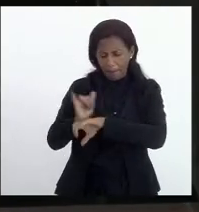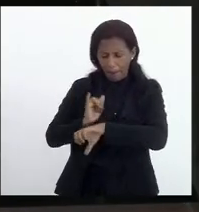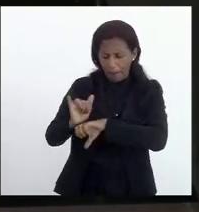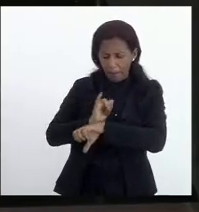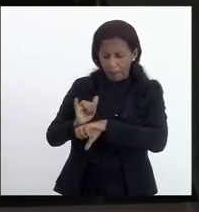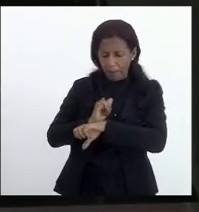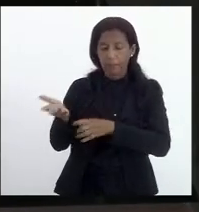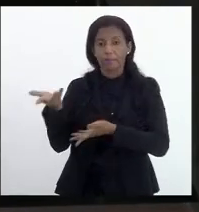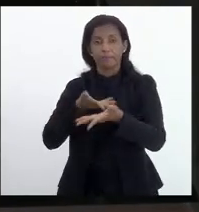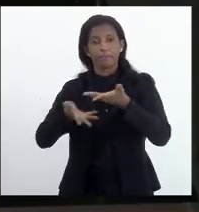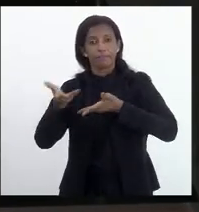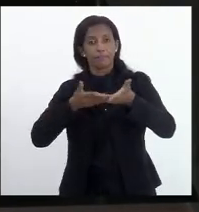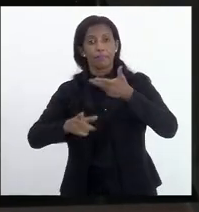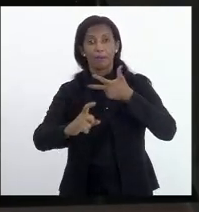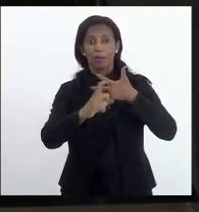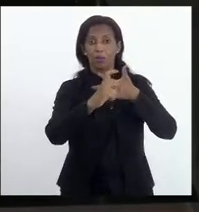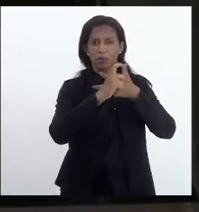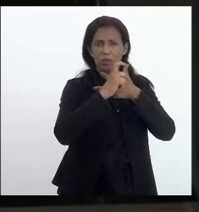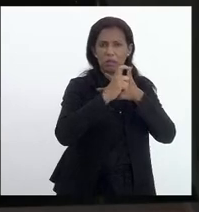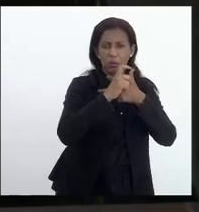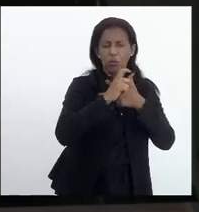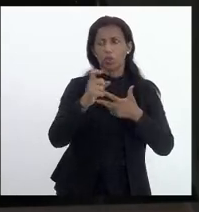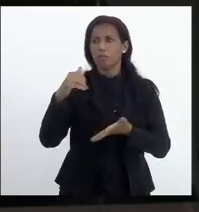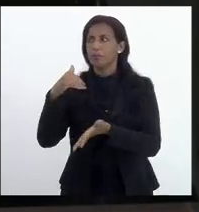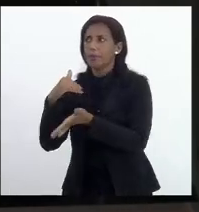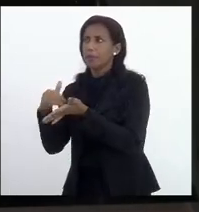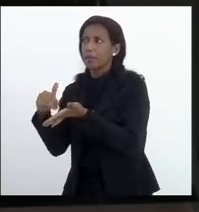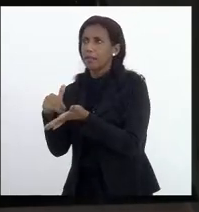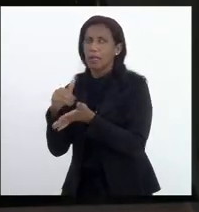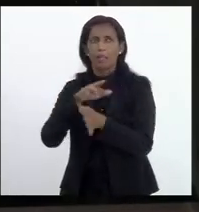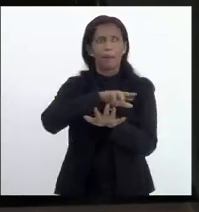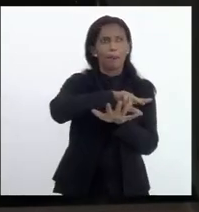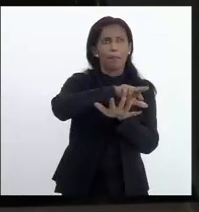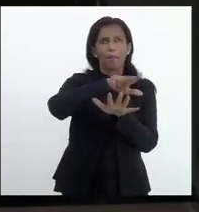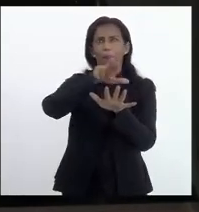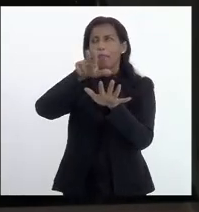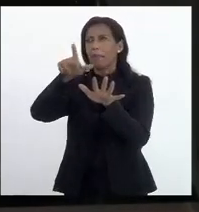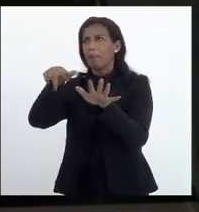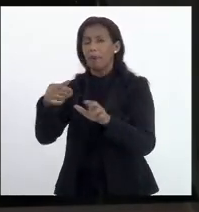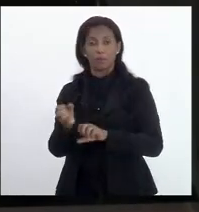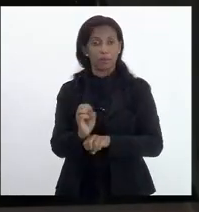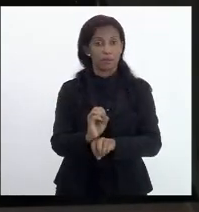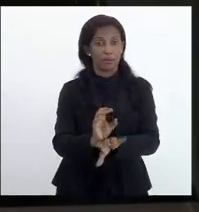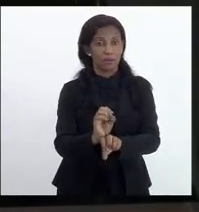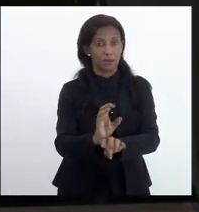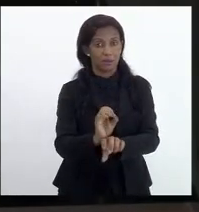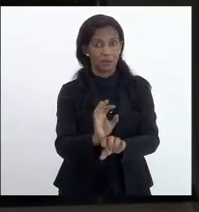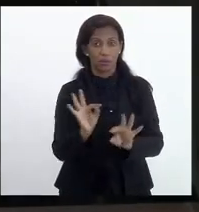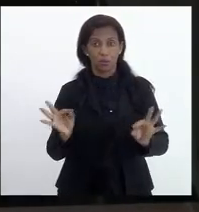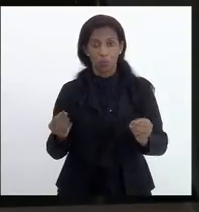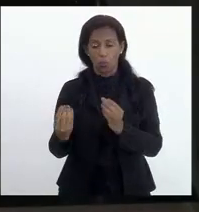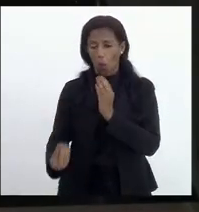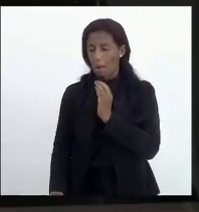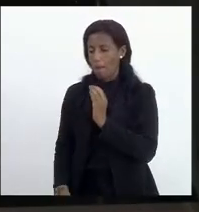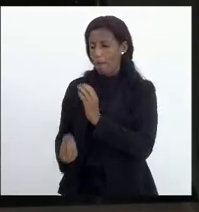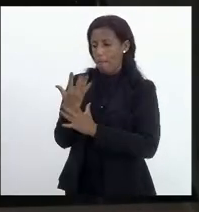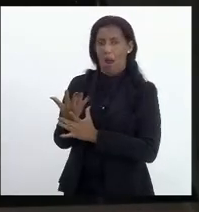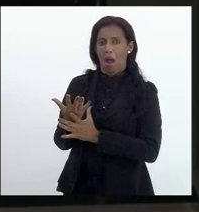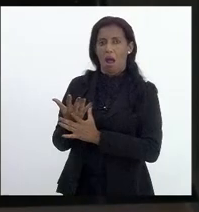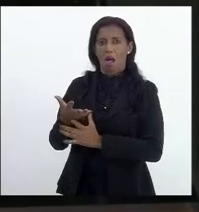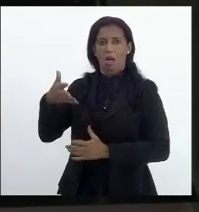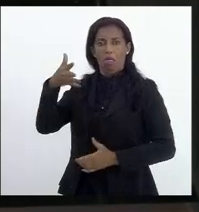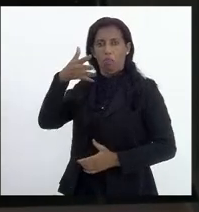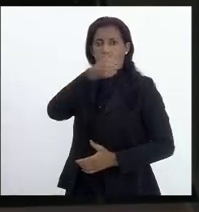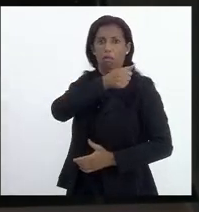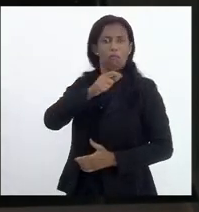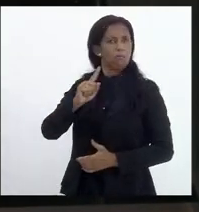com participação do Executivo, de secretarias, no plural, de educação. Não nasceu da noite